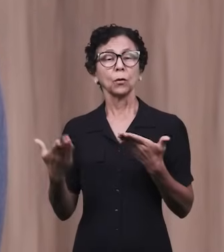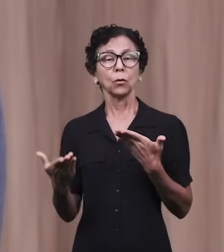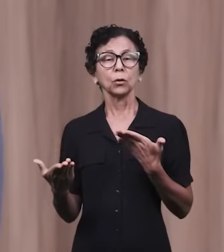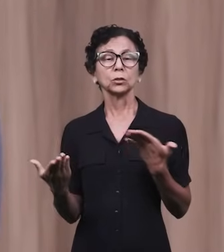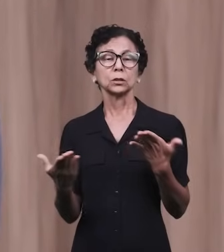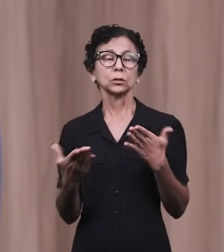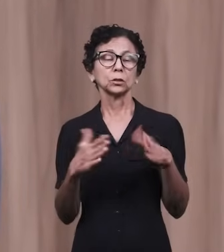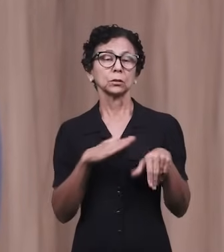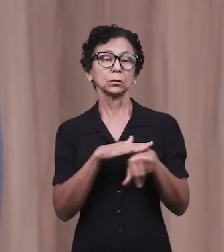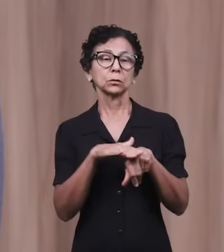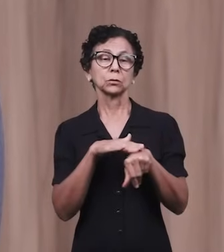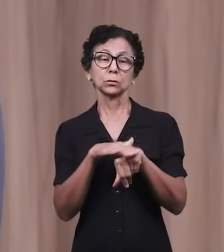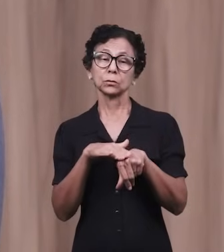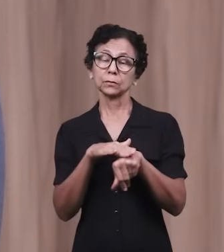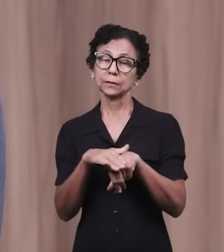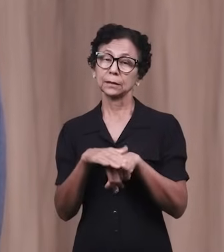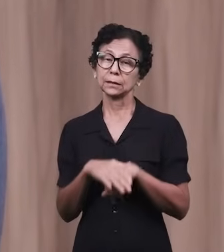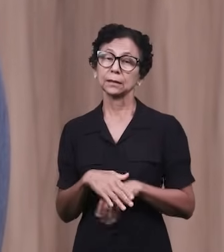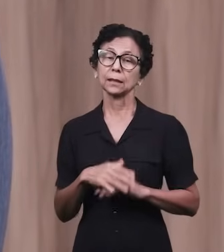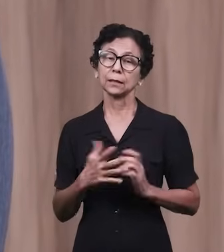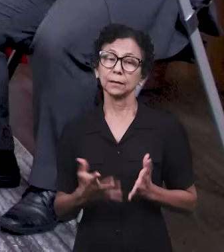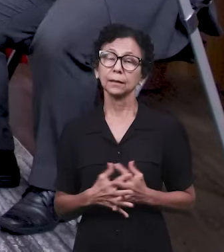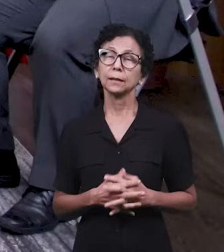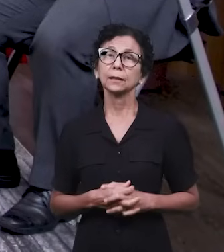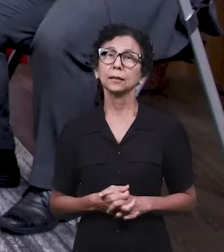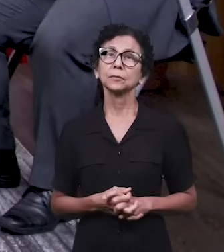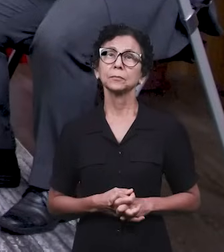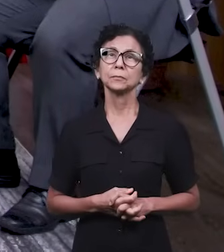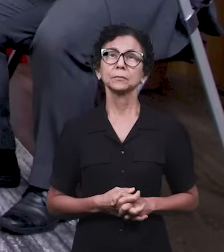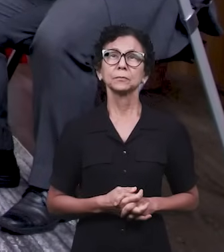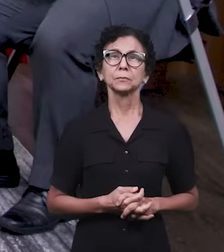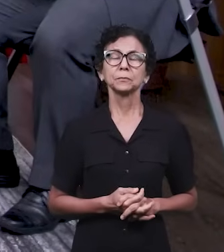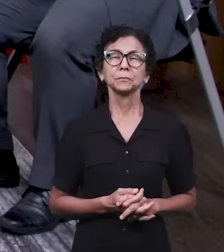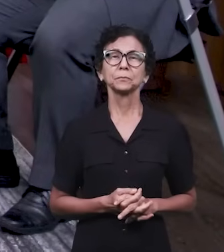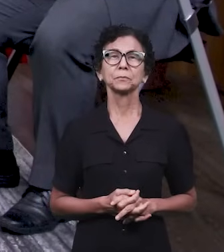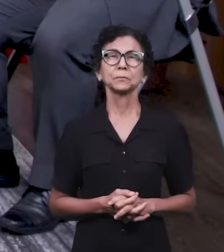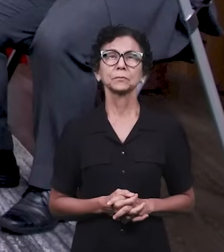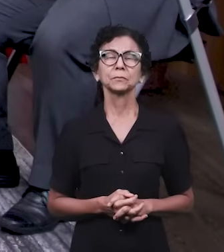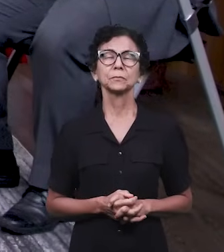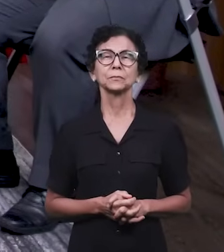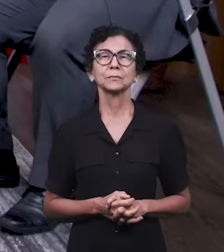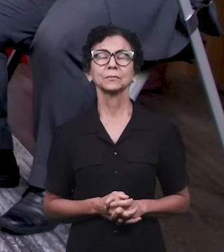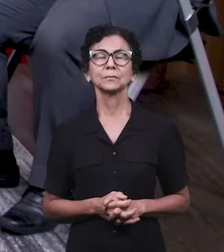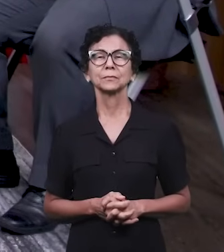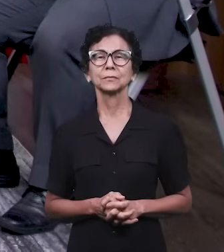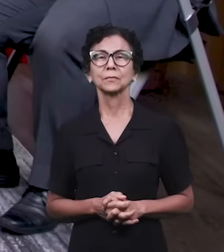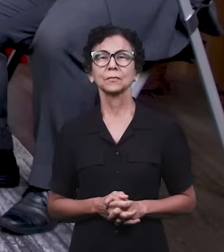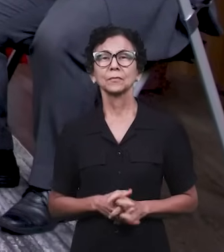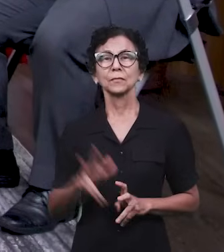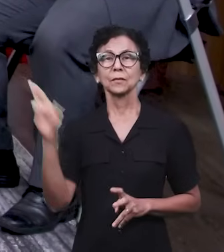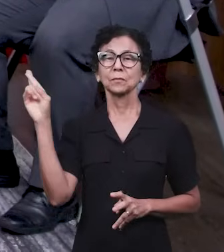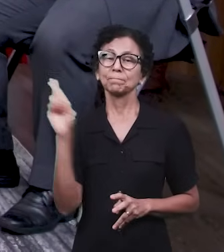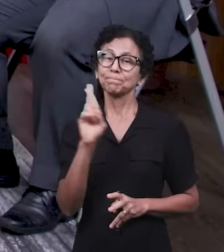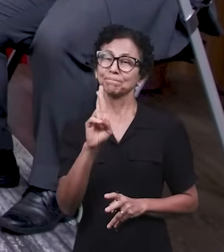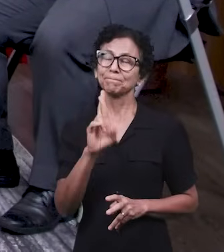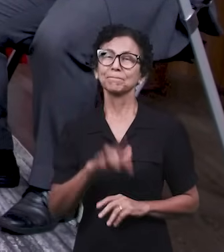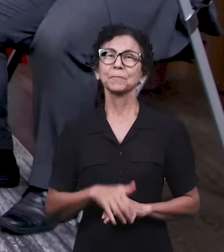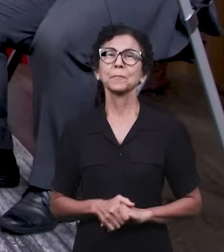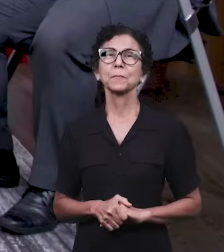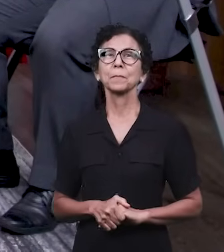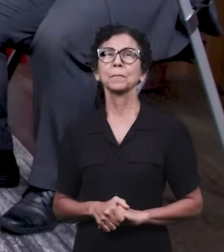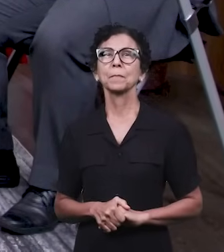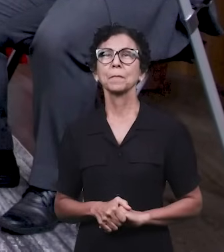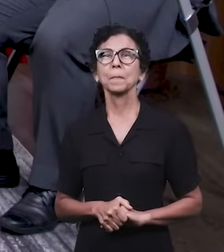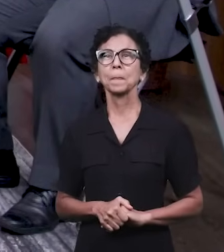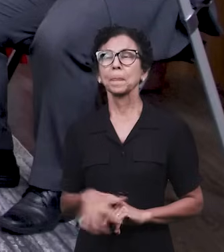ter em casa, mas a resposta sempre vamos ter no Senhor. Amém. E vocês dois que são profissionais da área do ensino médio, vamos dar